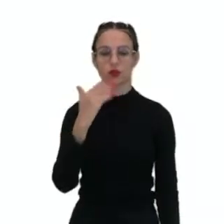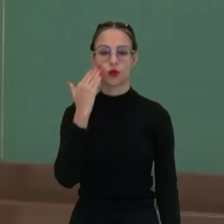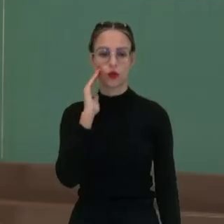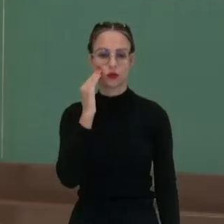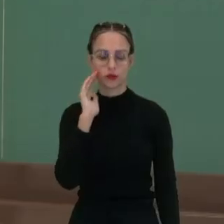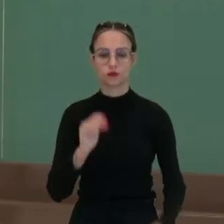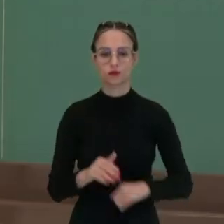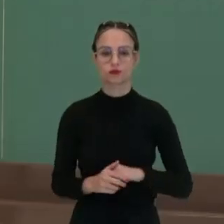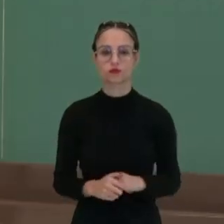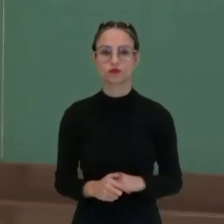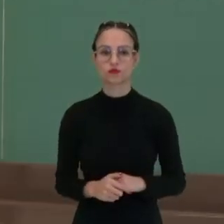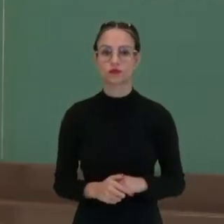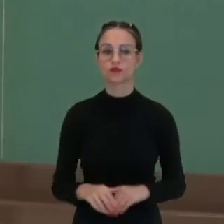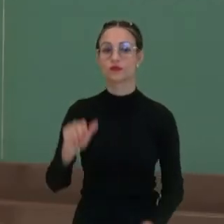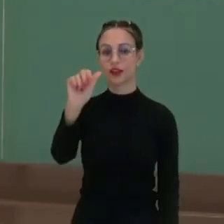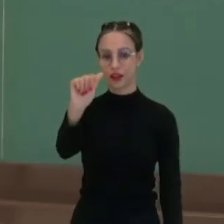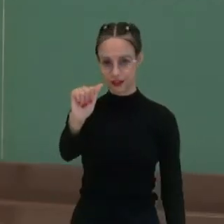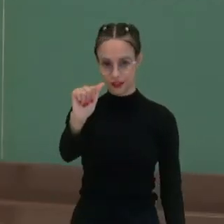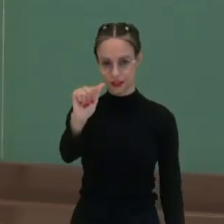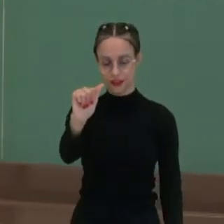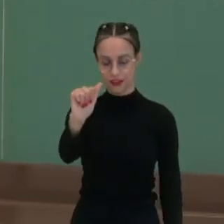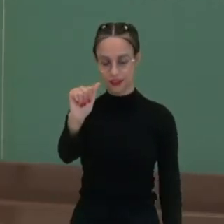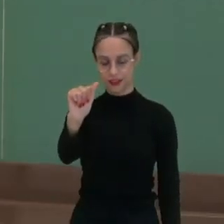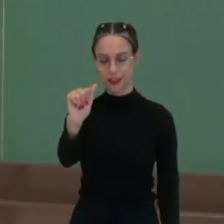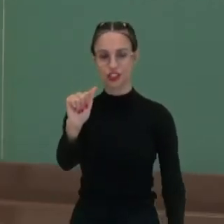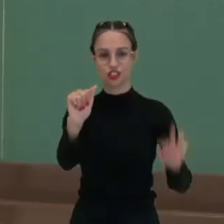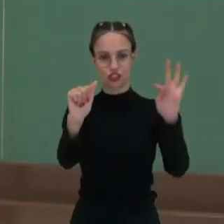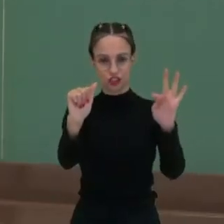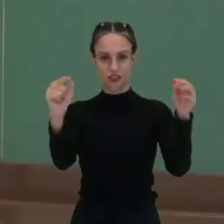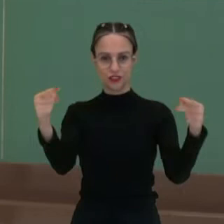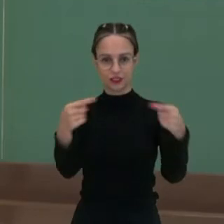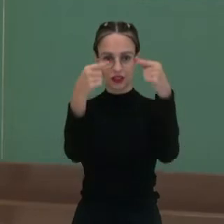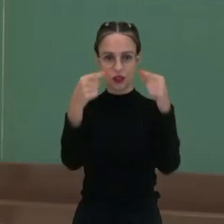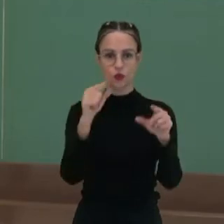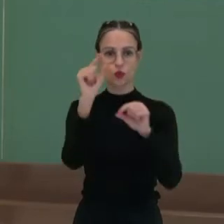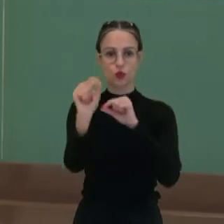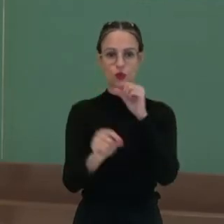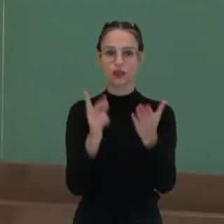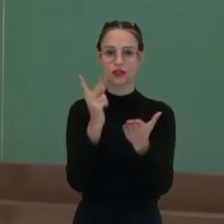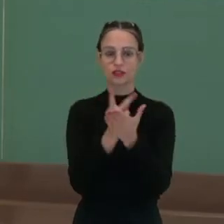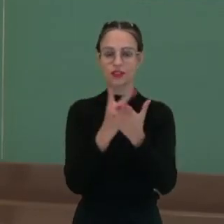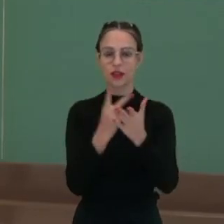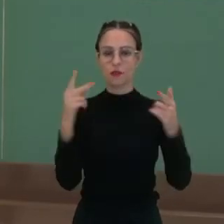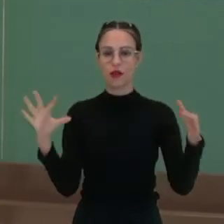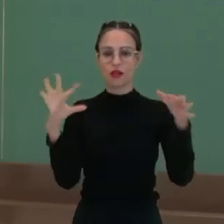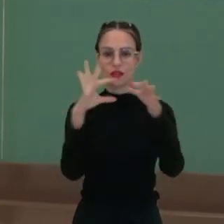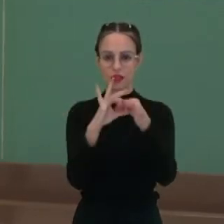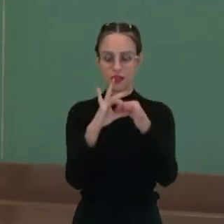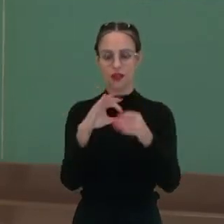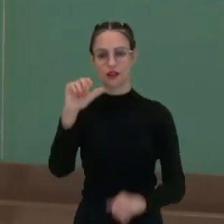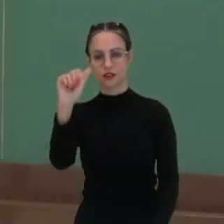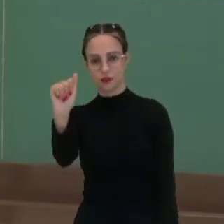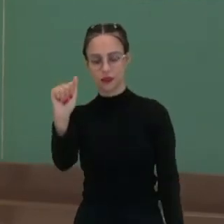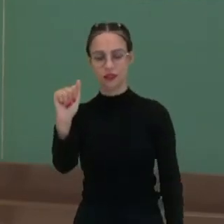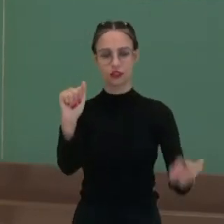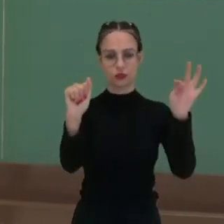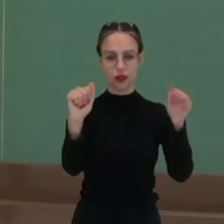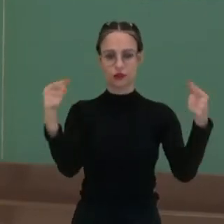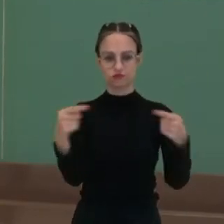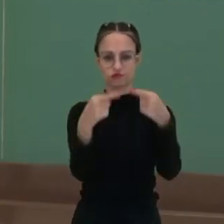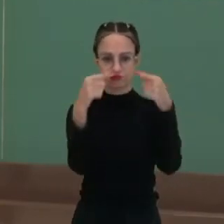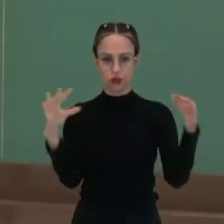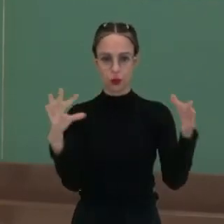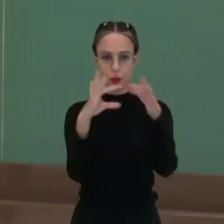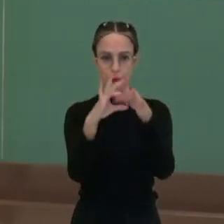rosa. Adenina com timina, reparem, elas estão sempre ligadas, adenina com timina. E